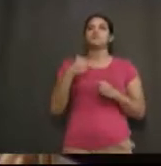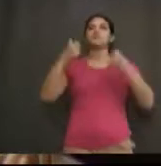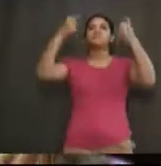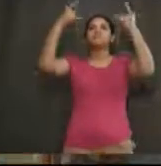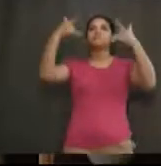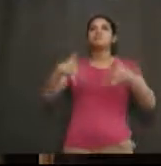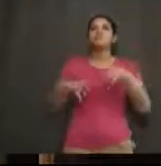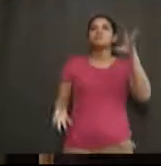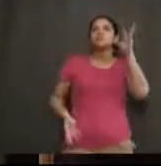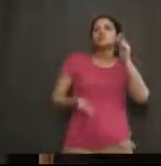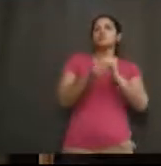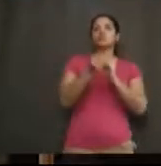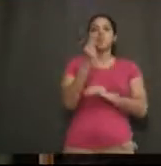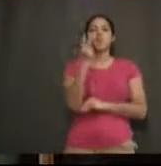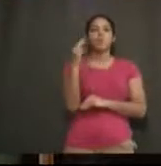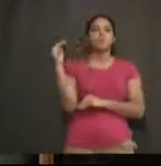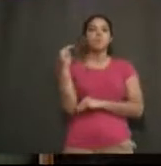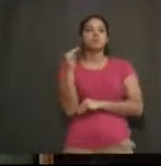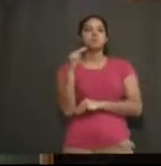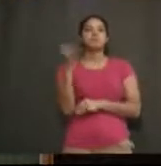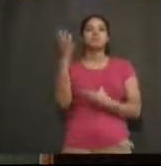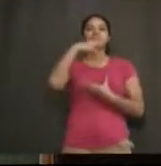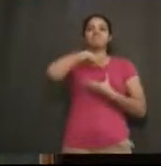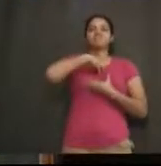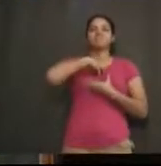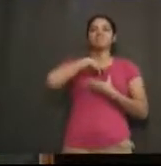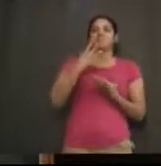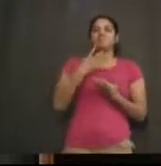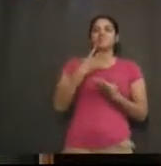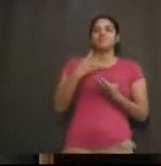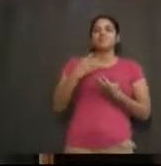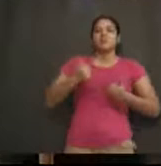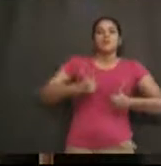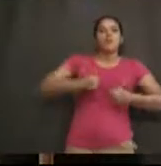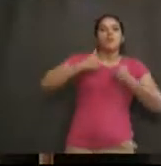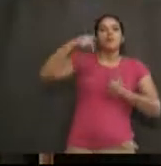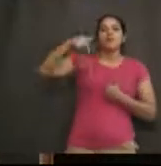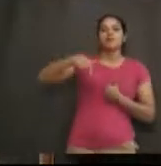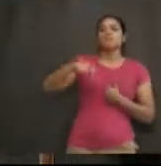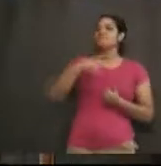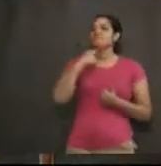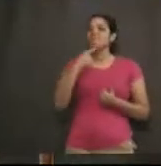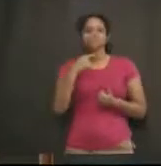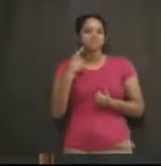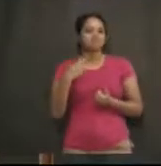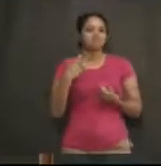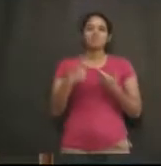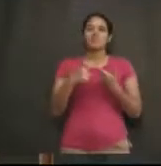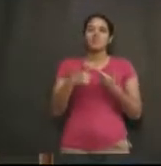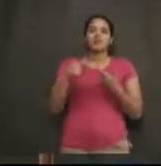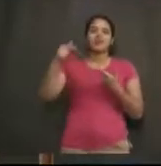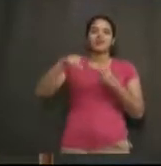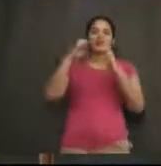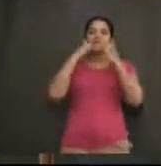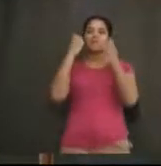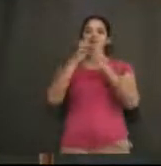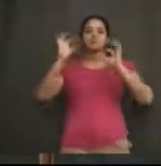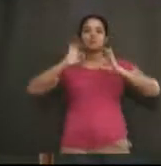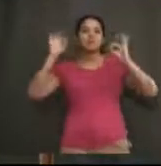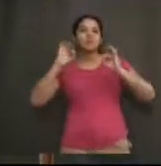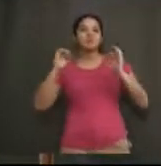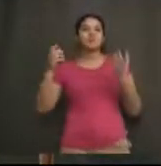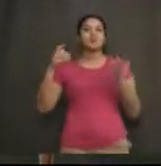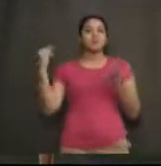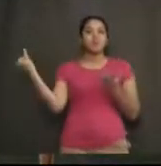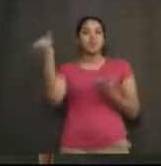2 minutos o quanto estamos honrados em receber um evento dessa magnitude, desse tamanho, na nossa amada